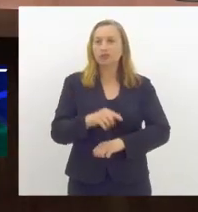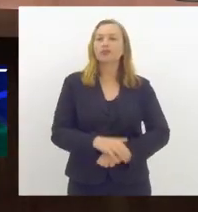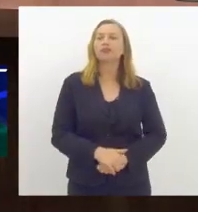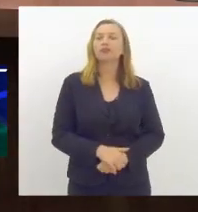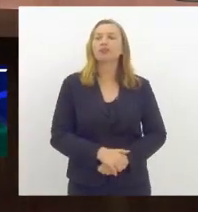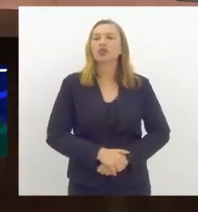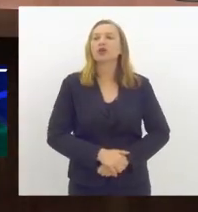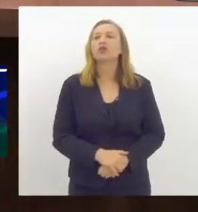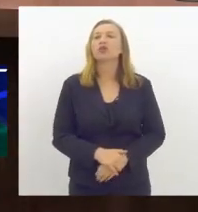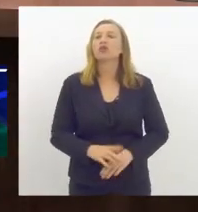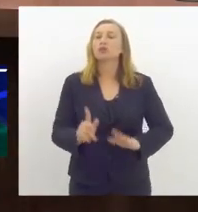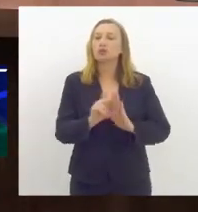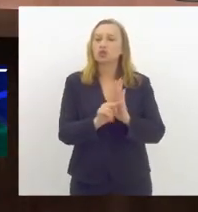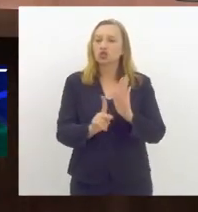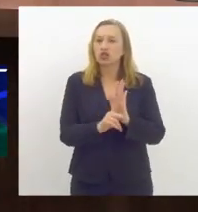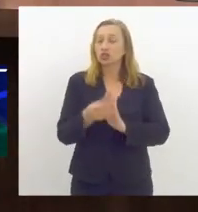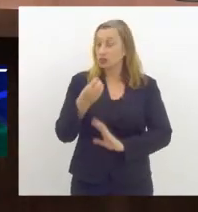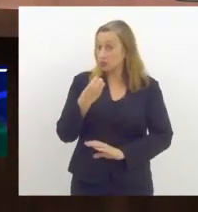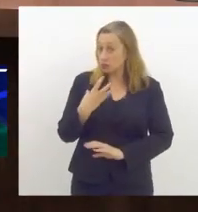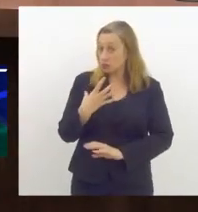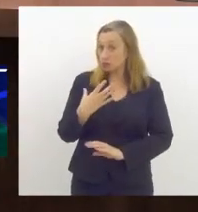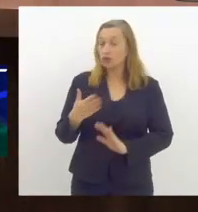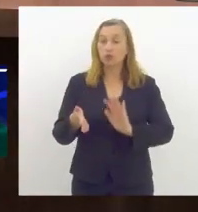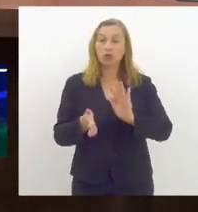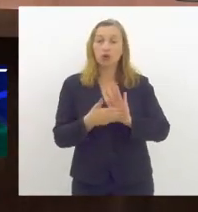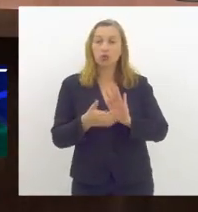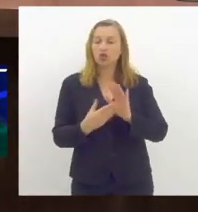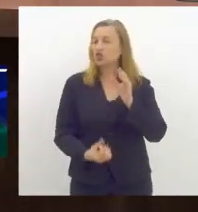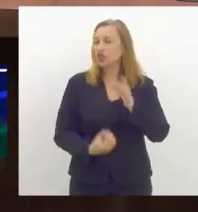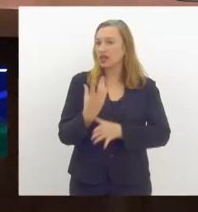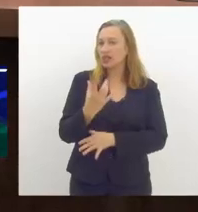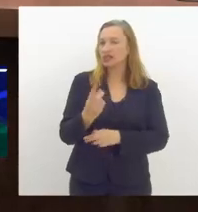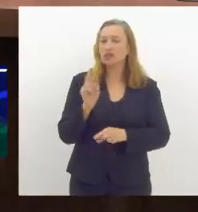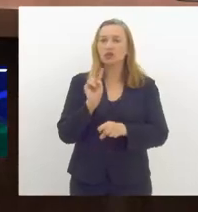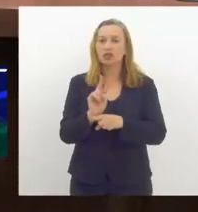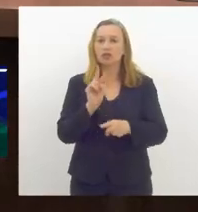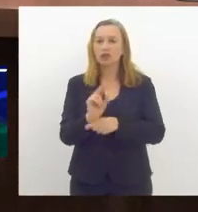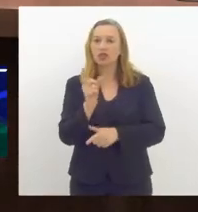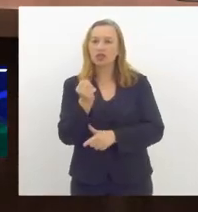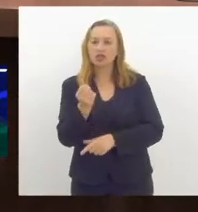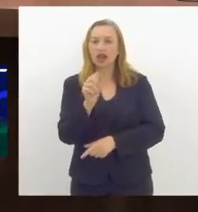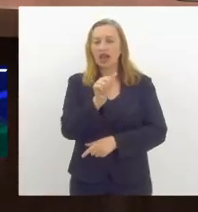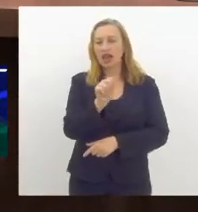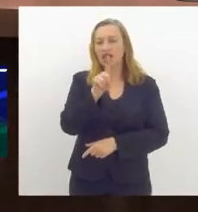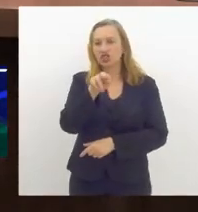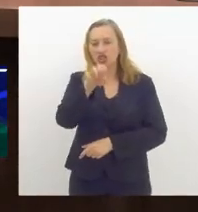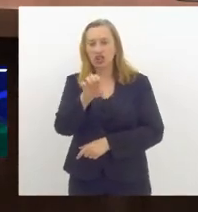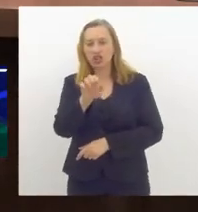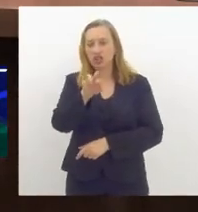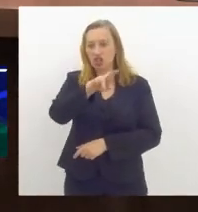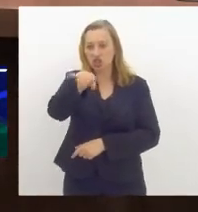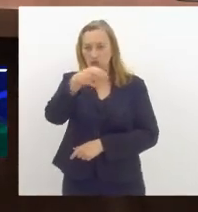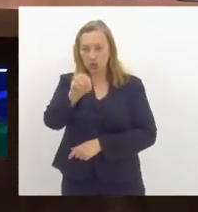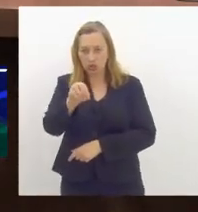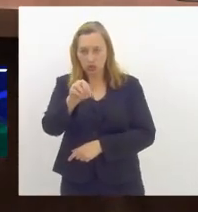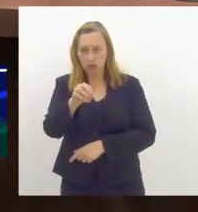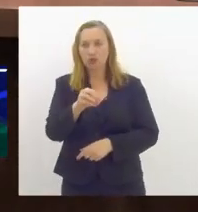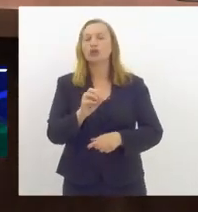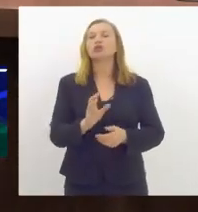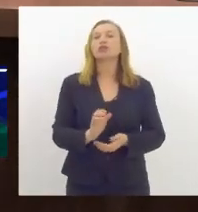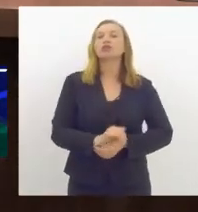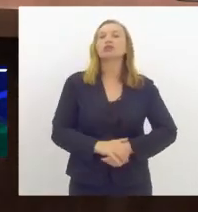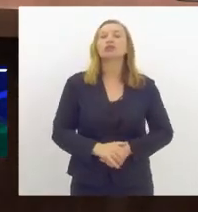presente projeto é meritório o propor a criação de linha de crédito pela a g Rio agência de